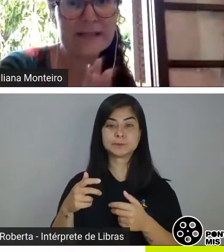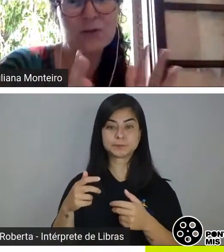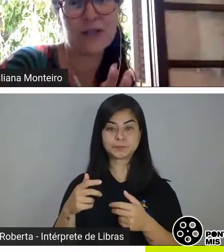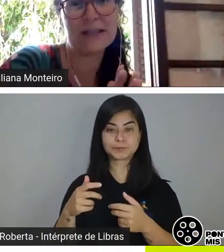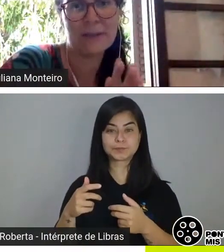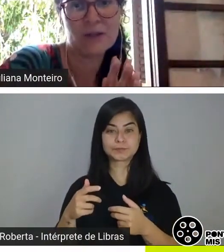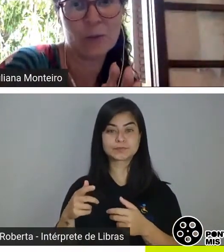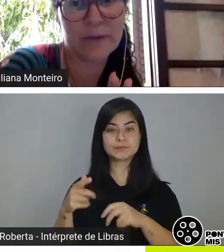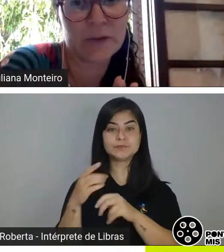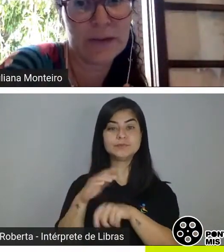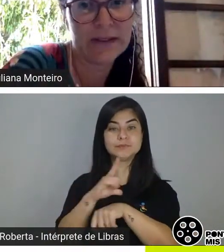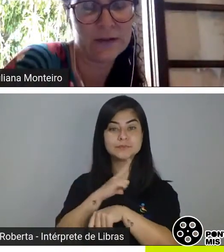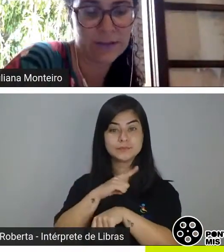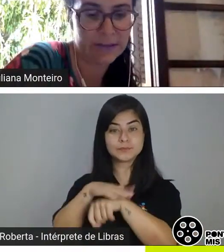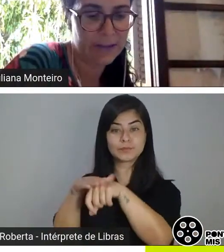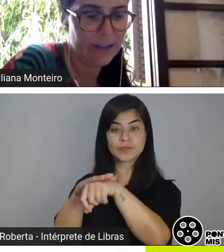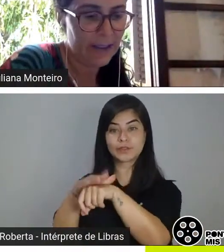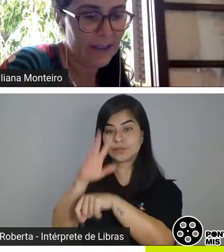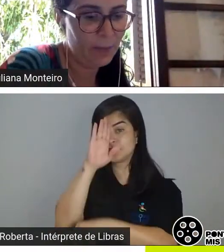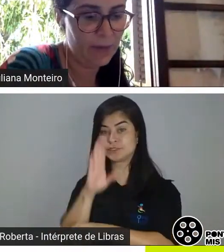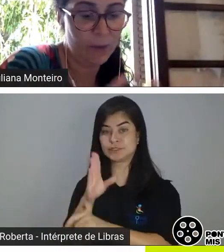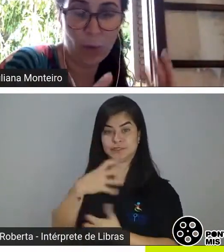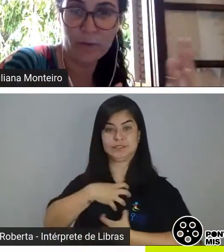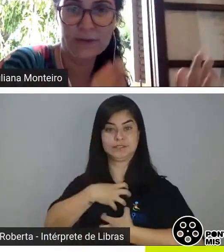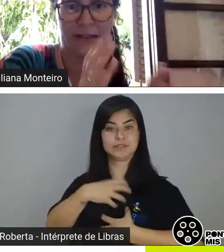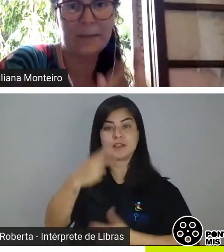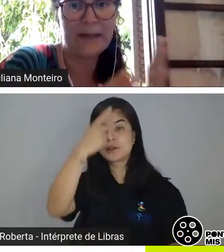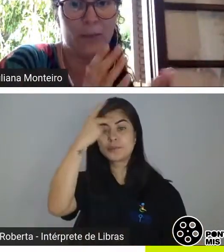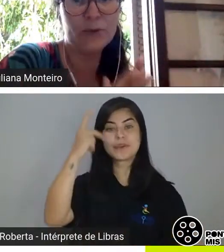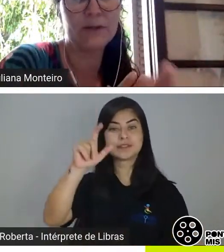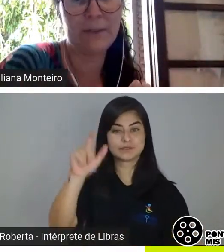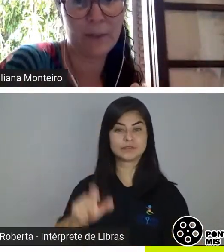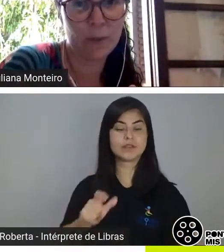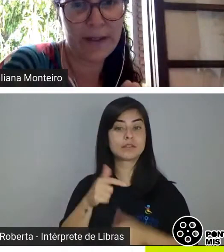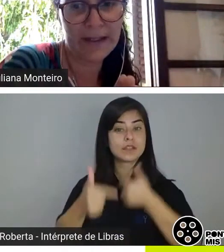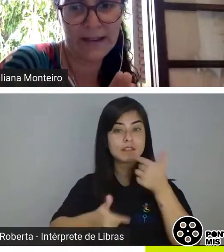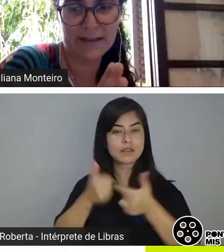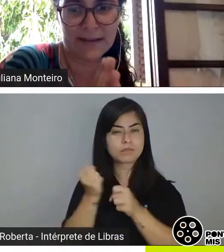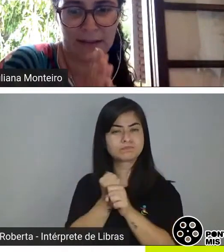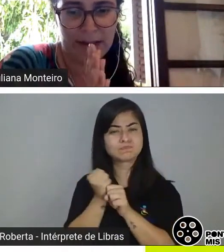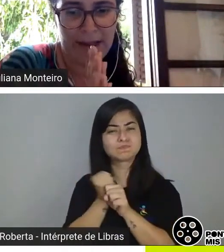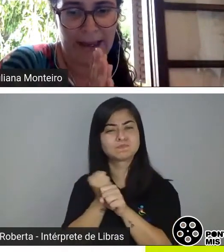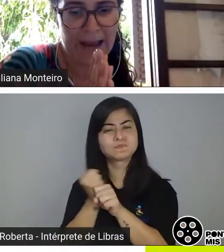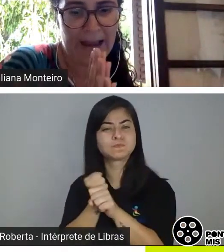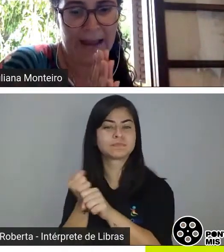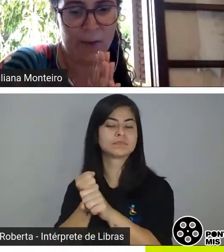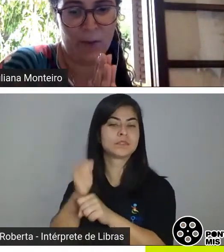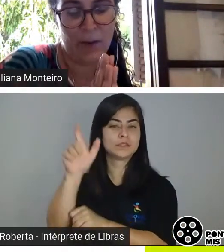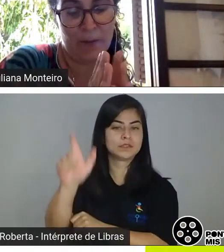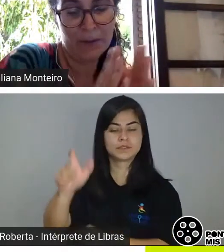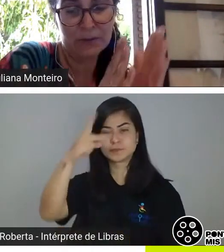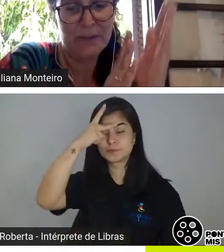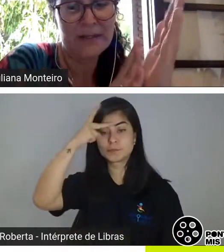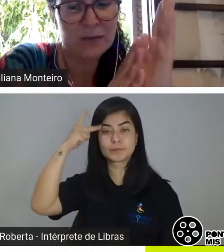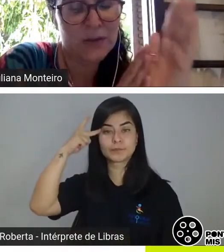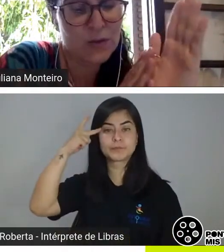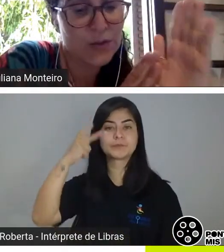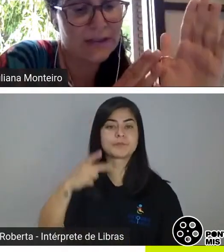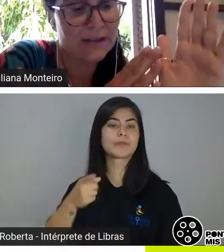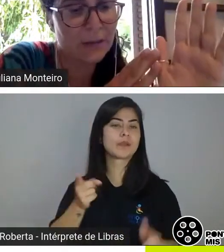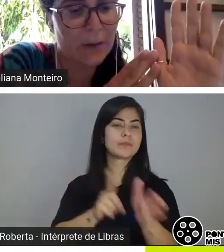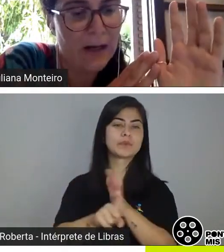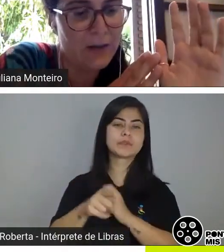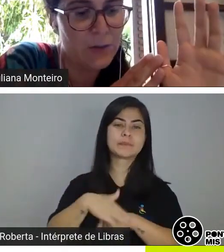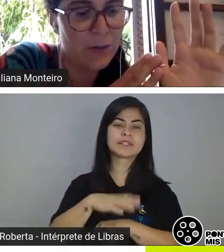que conversam diretamente com o personagem, né? E como você trabalha muito tempo com eles, é uma pergunta mais no